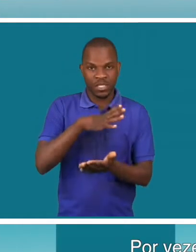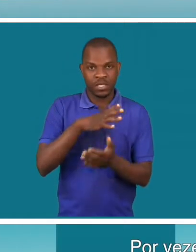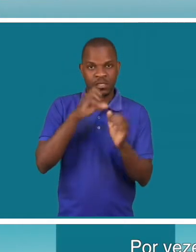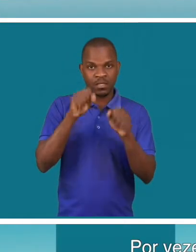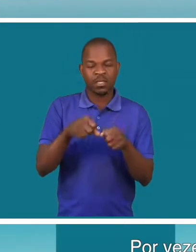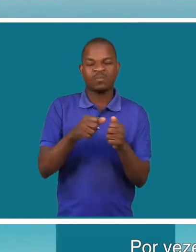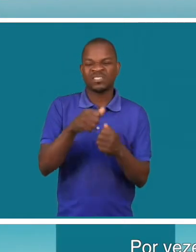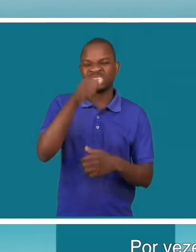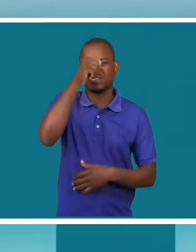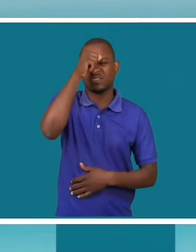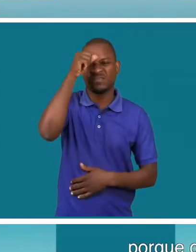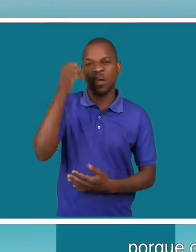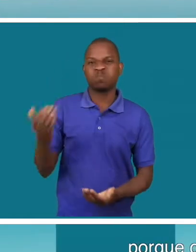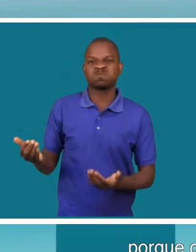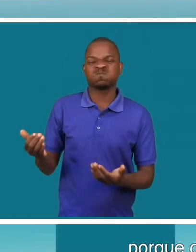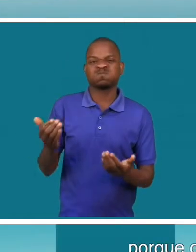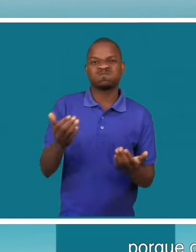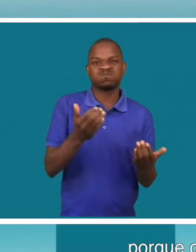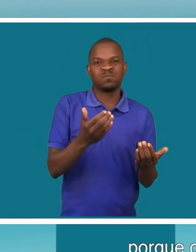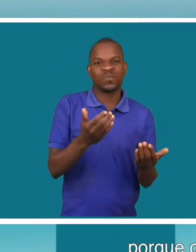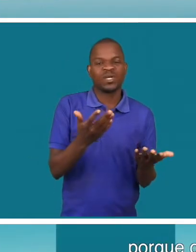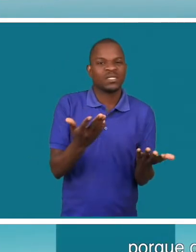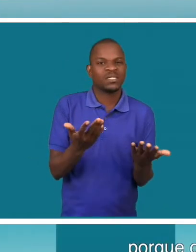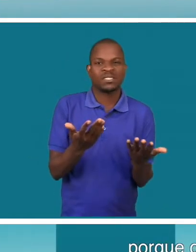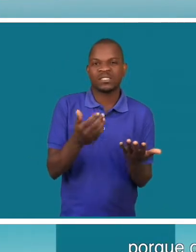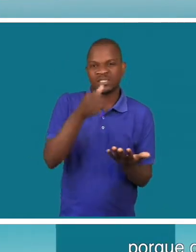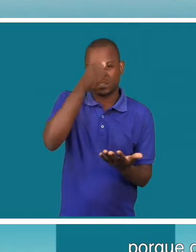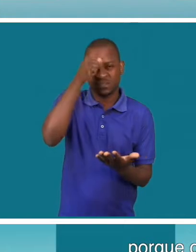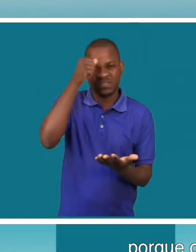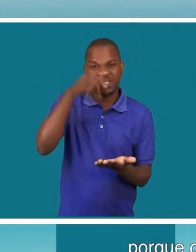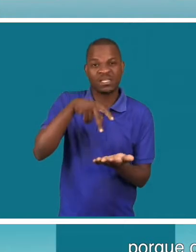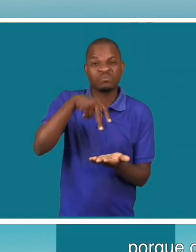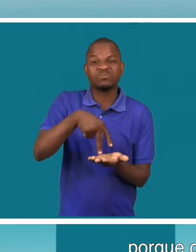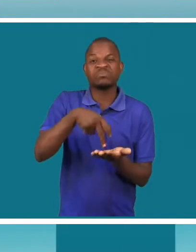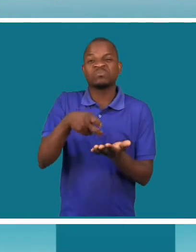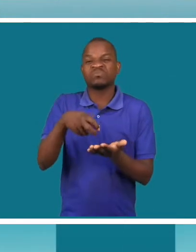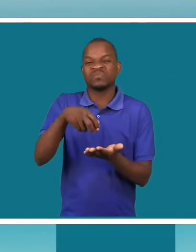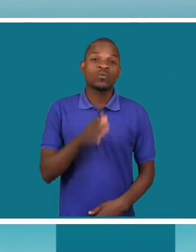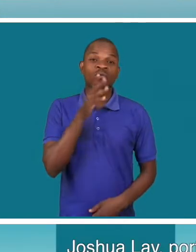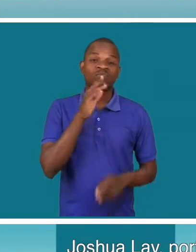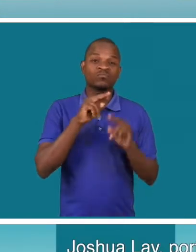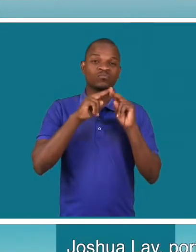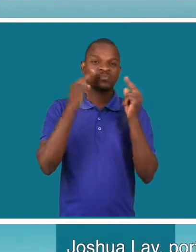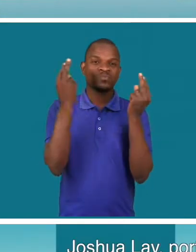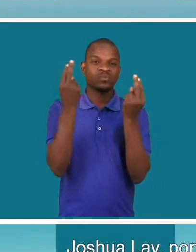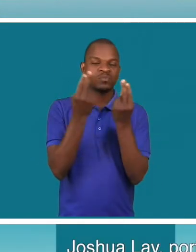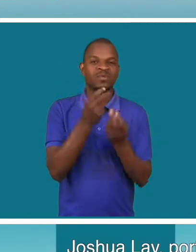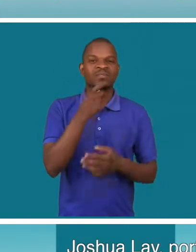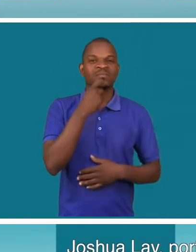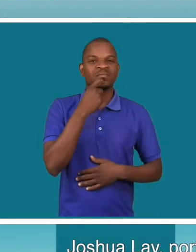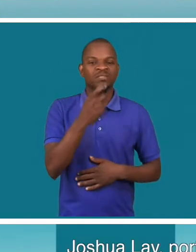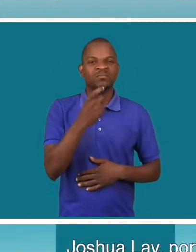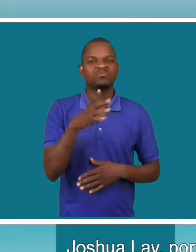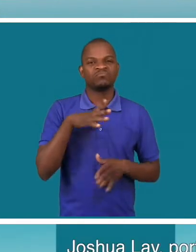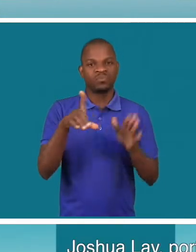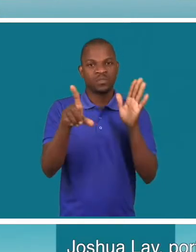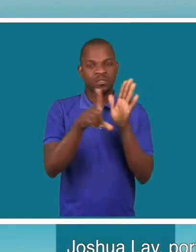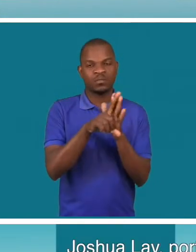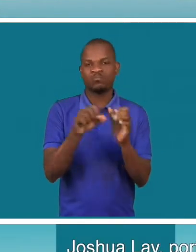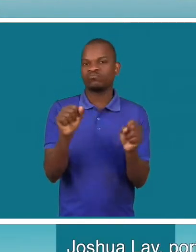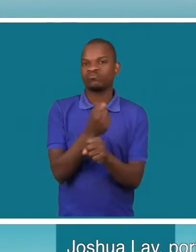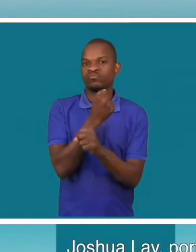completar a gama colocou ninguém os degraus são muito elevado gil lá e porta voz da polícia municipal